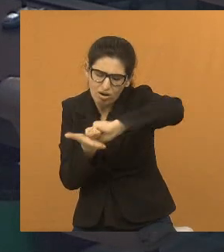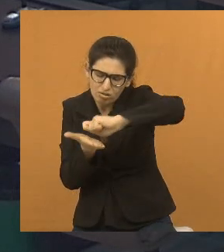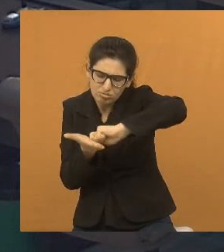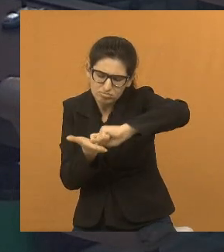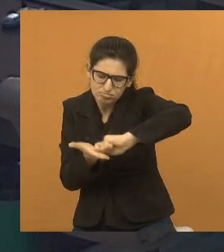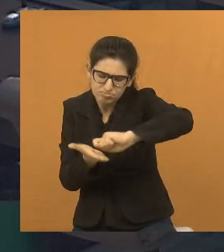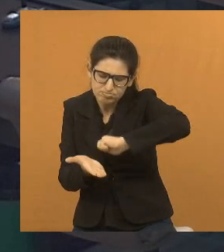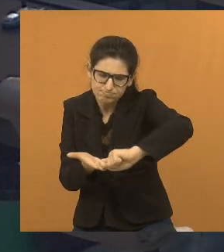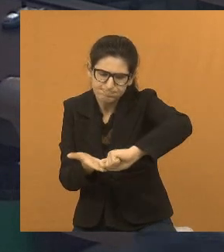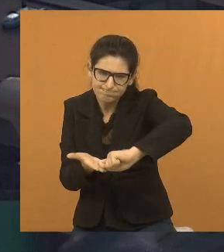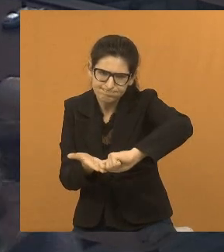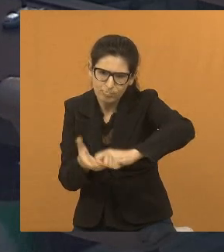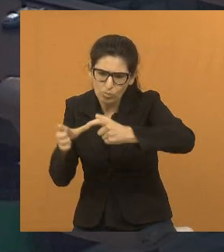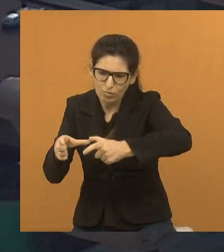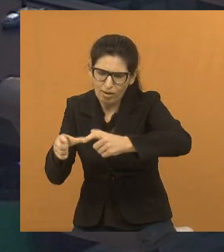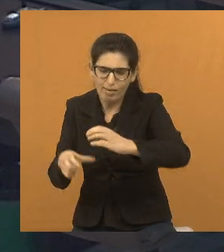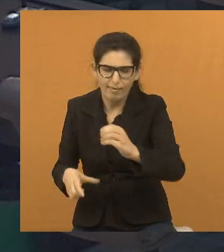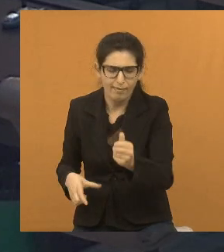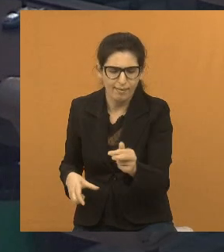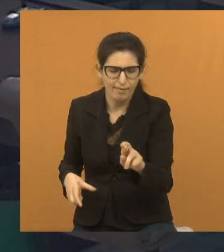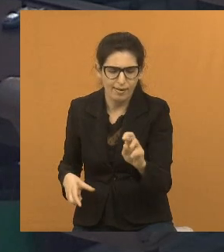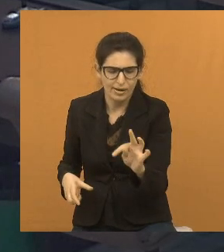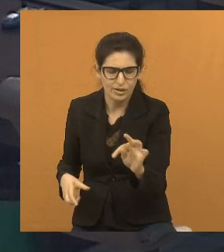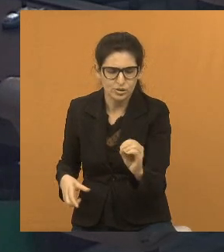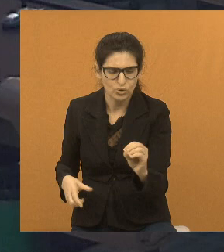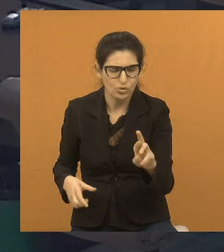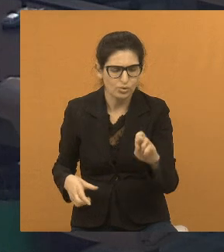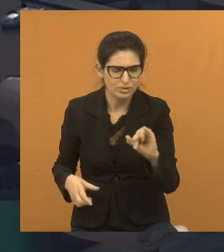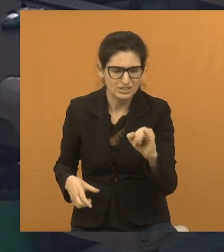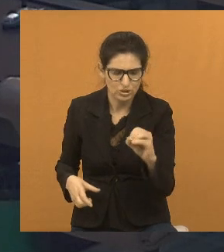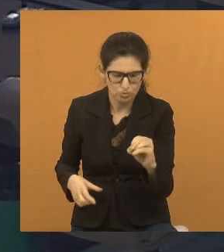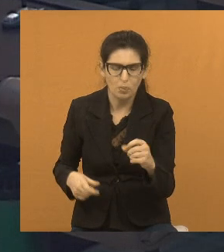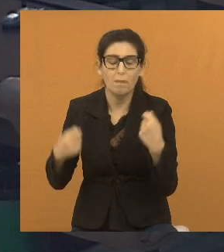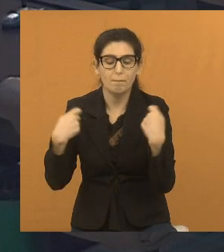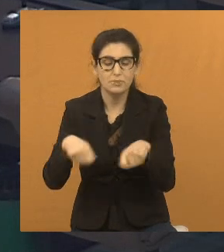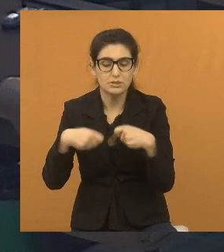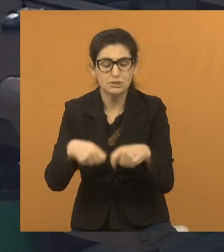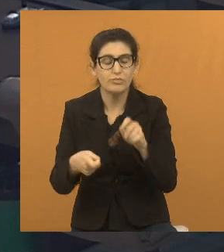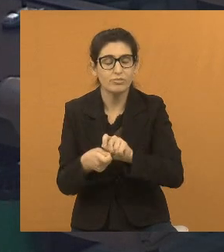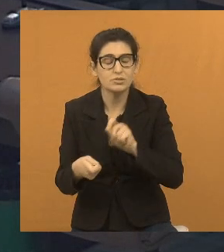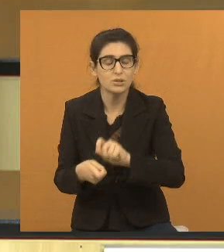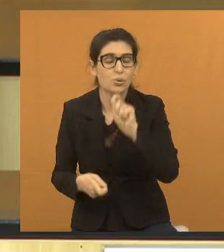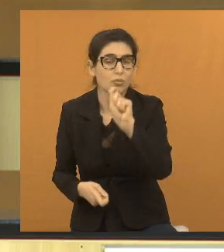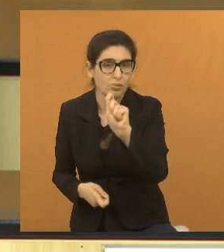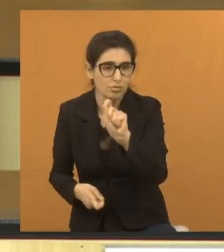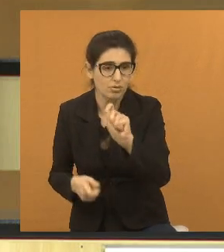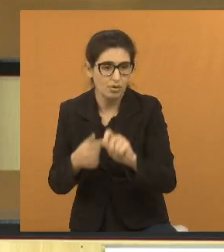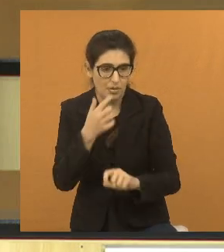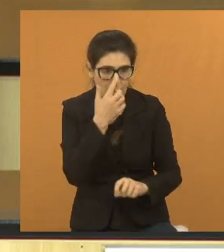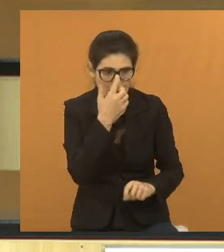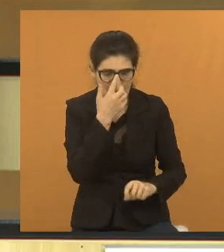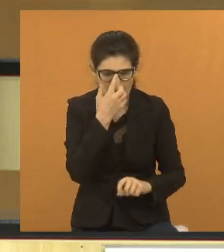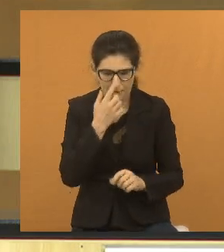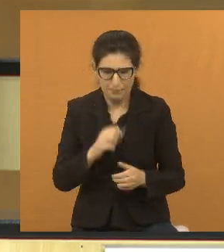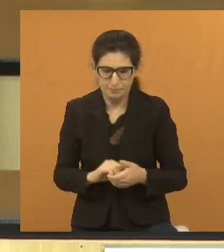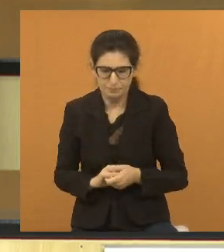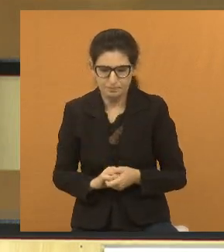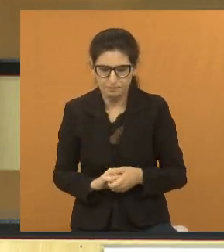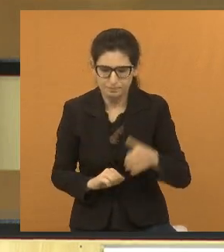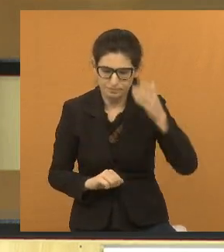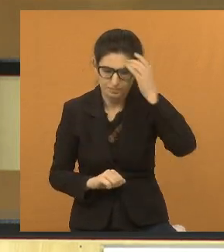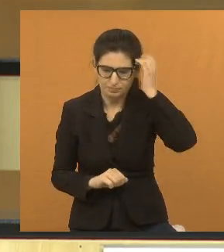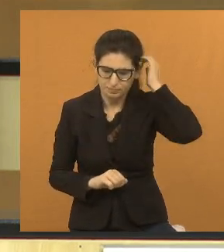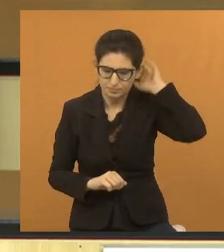né? Então, o que é preciso fazer é que os loteadores não registrem